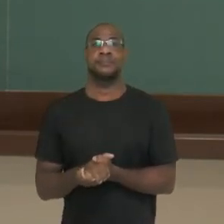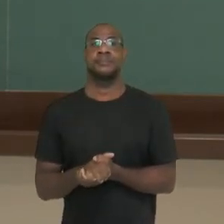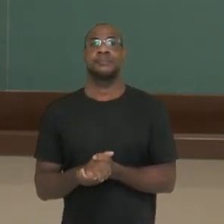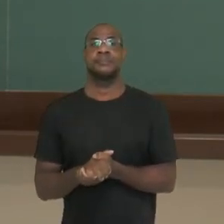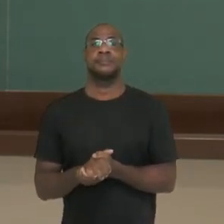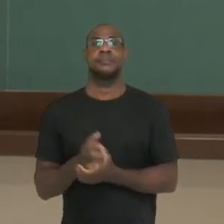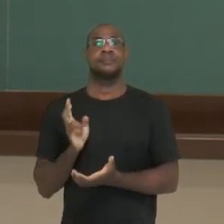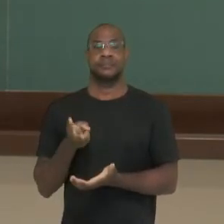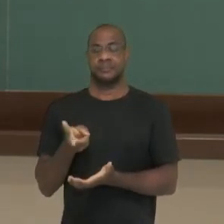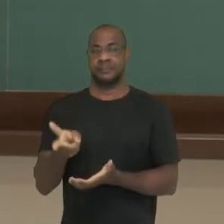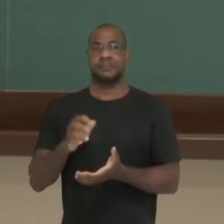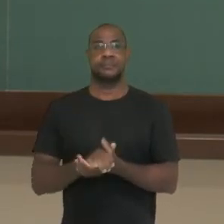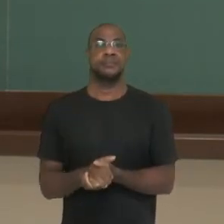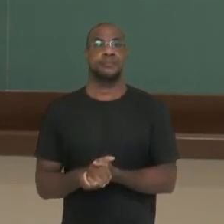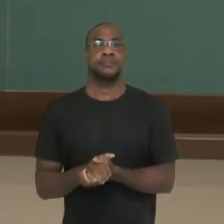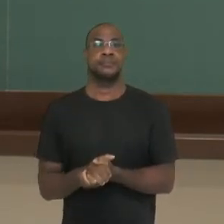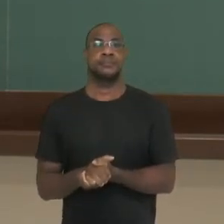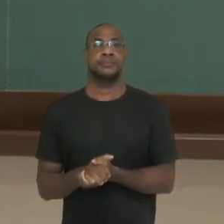dar continuidade.